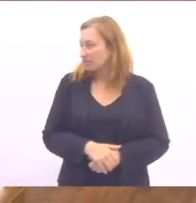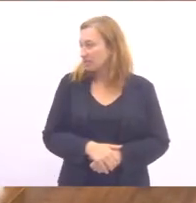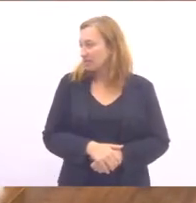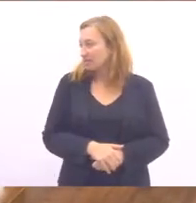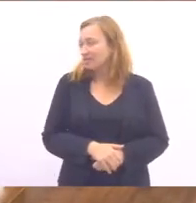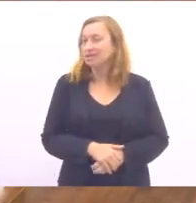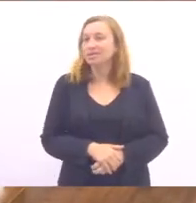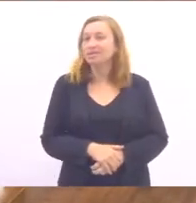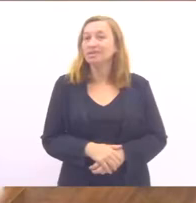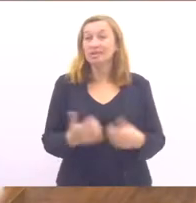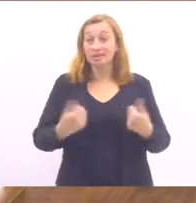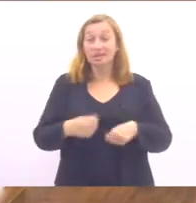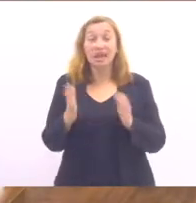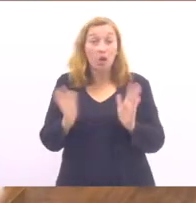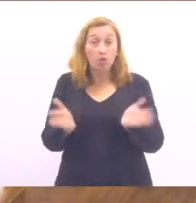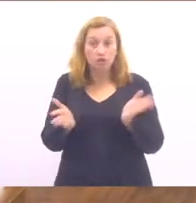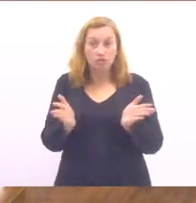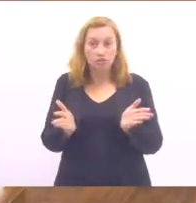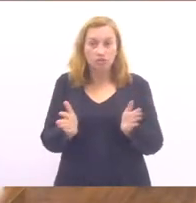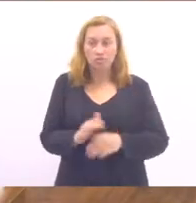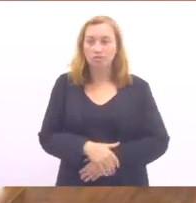passando necessidade hoje.